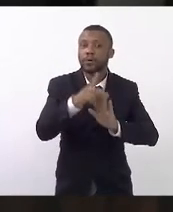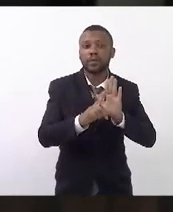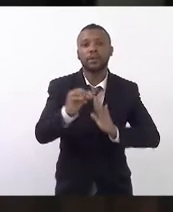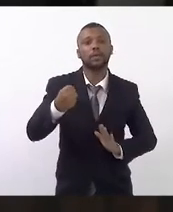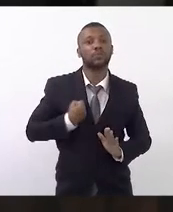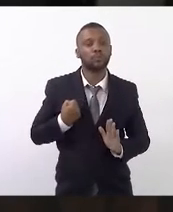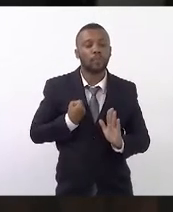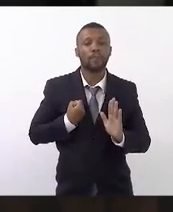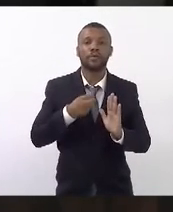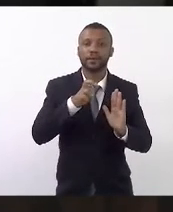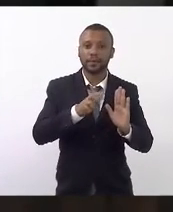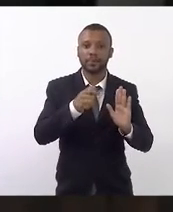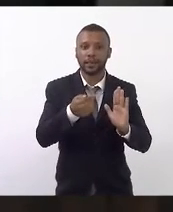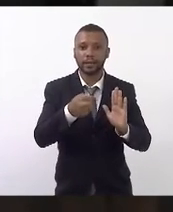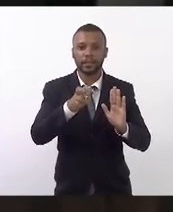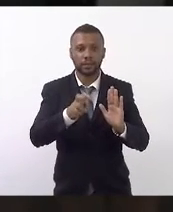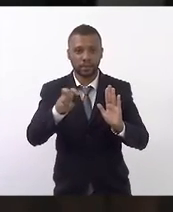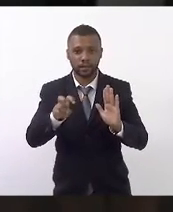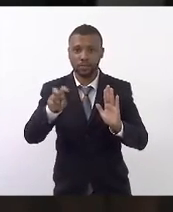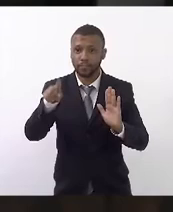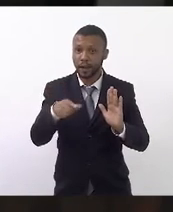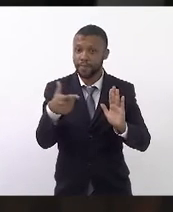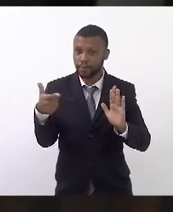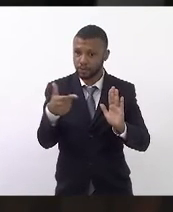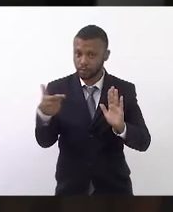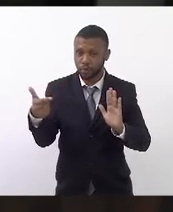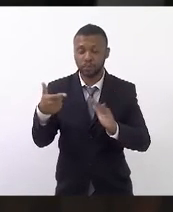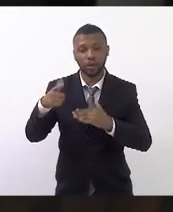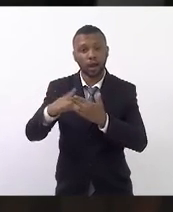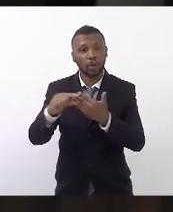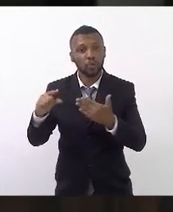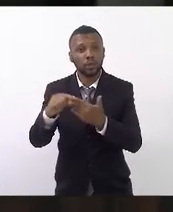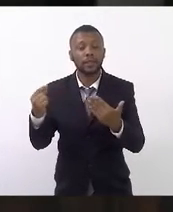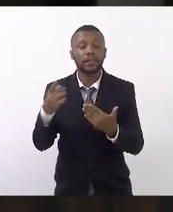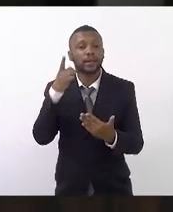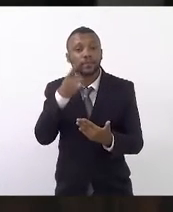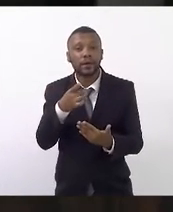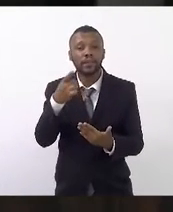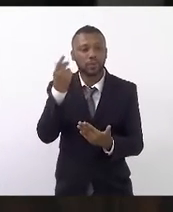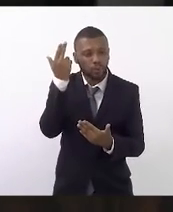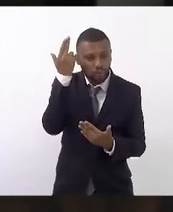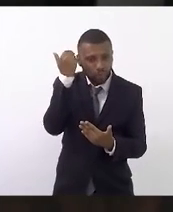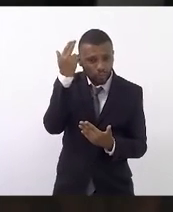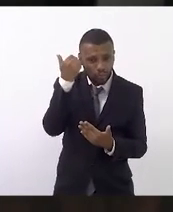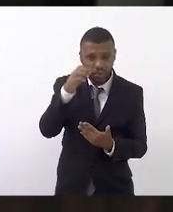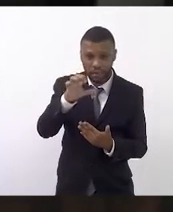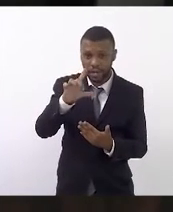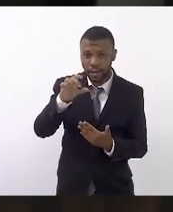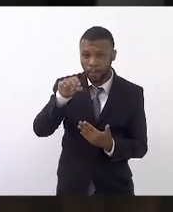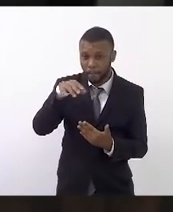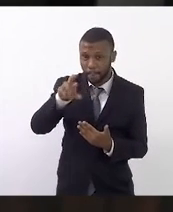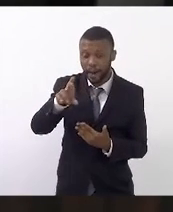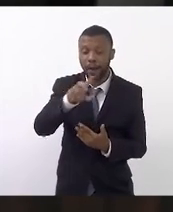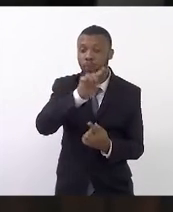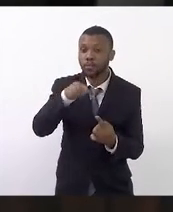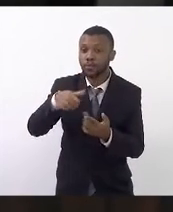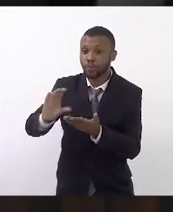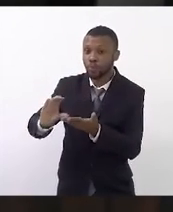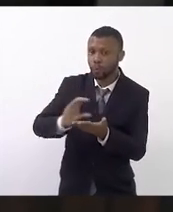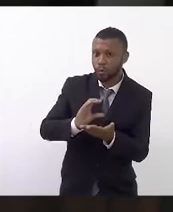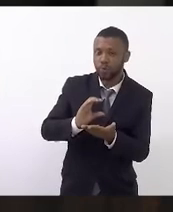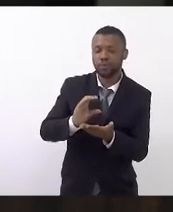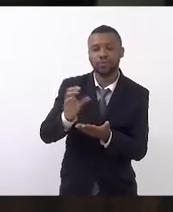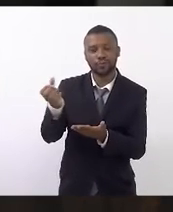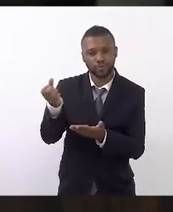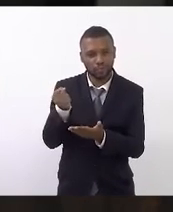lei 5755 de 22, de autoria do deputado Eliomar Coelho, que destina recursos do Fundo Especial da Assembleia Legislativa